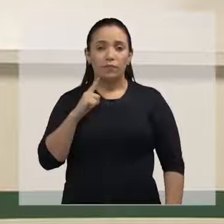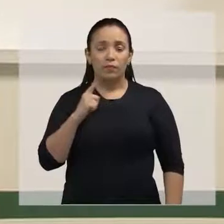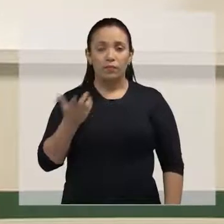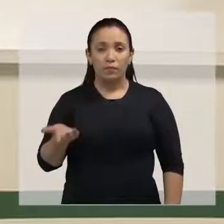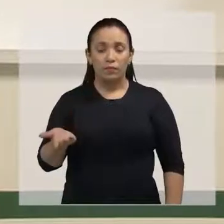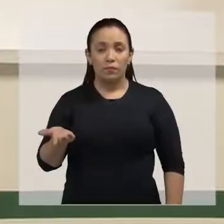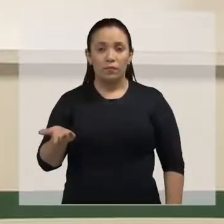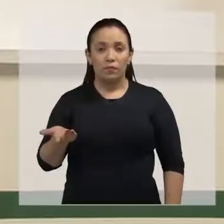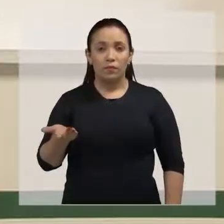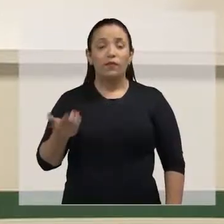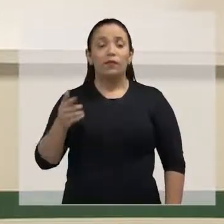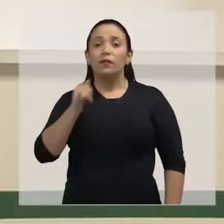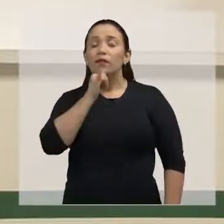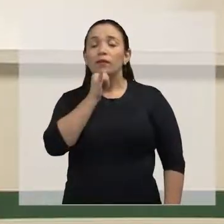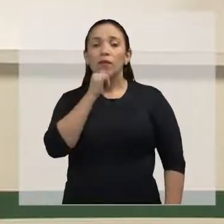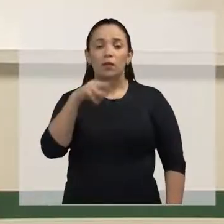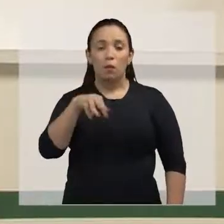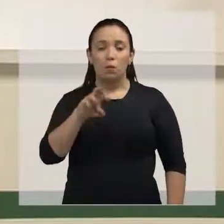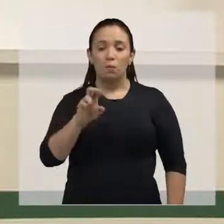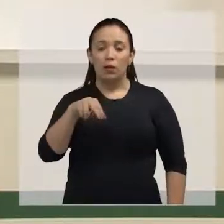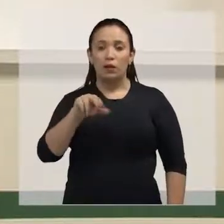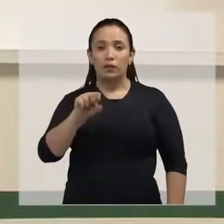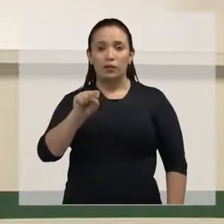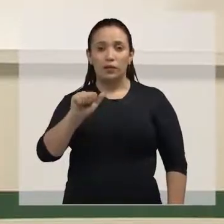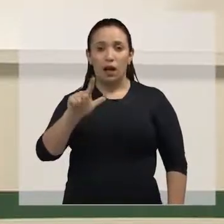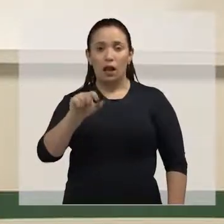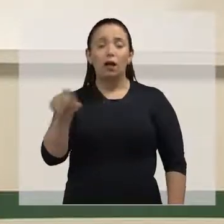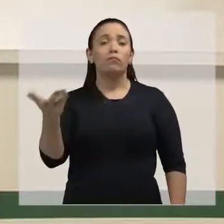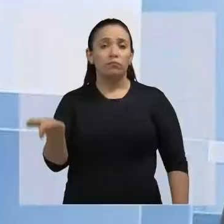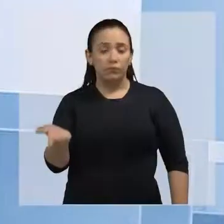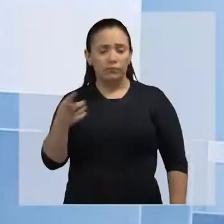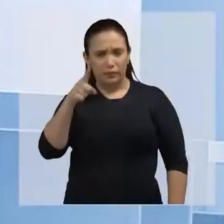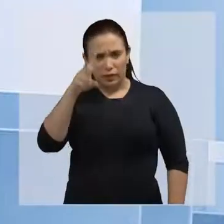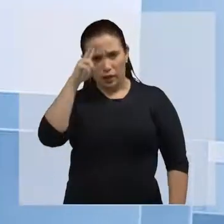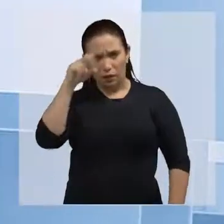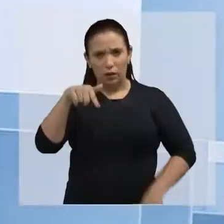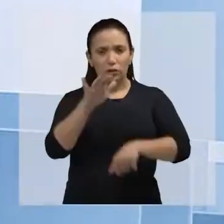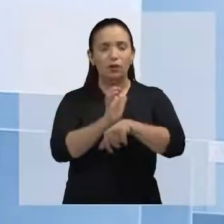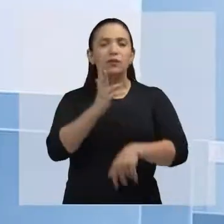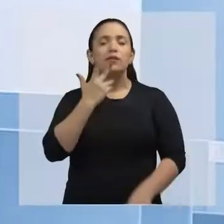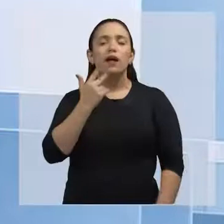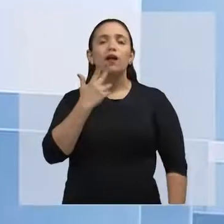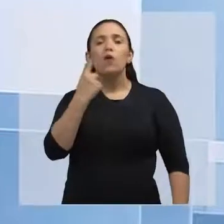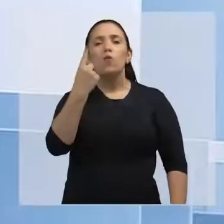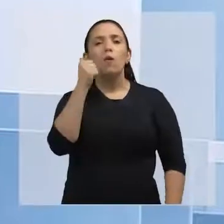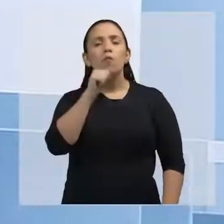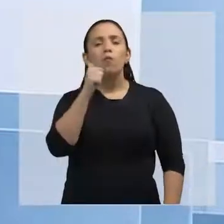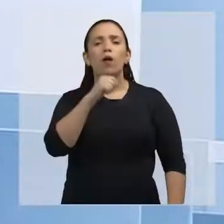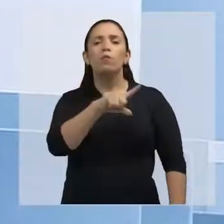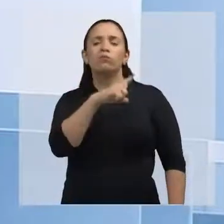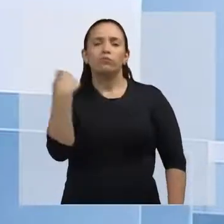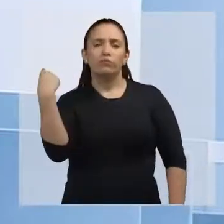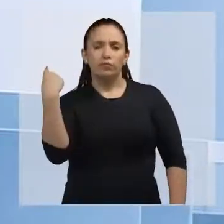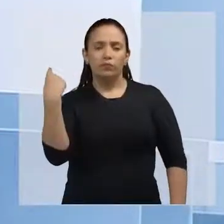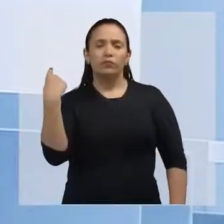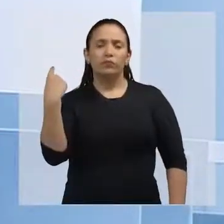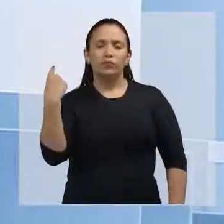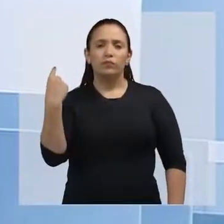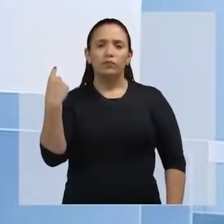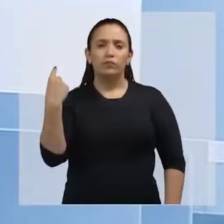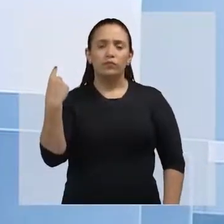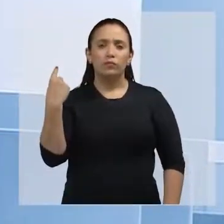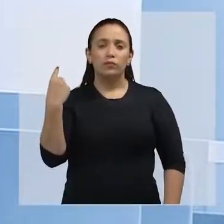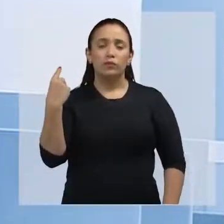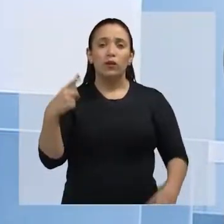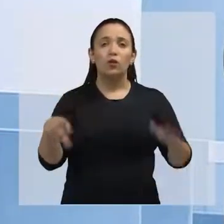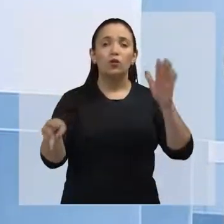prescrito. Vai ser prescrito. O caso do Mensalão. Rapaz, aqui no estado de Ceará nós tivemos, você se lembra a morte daquela senhora e ela foi morta,